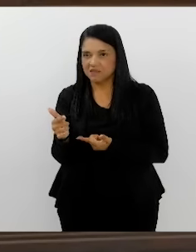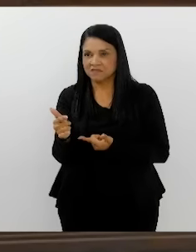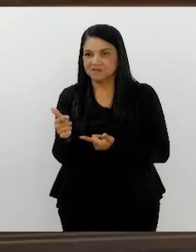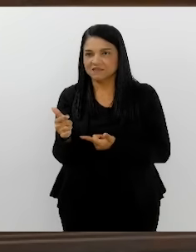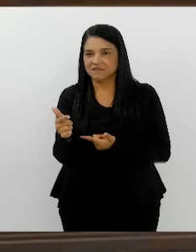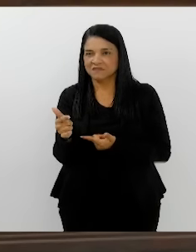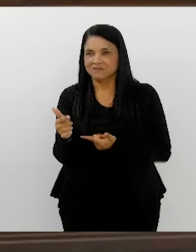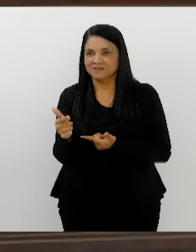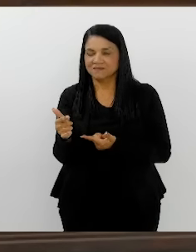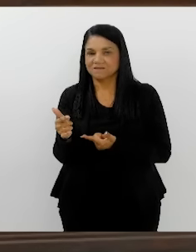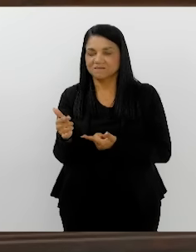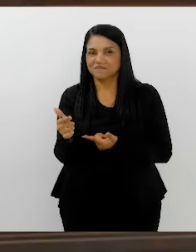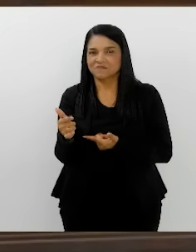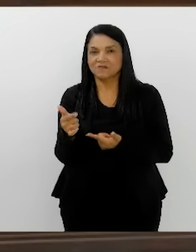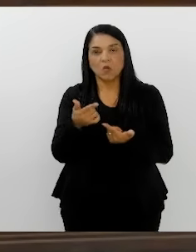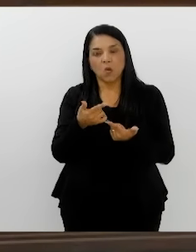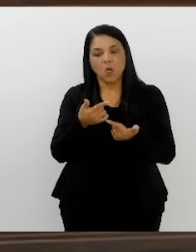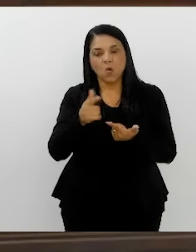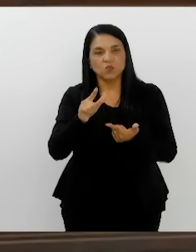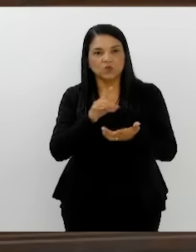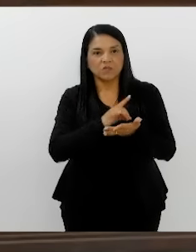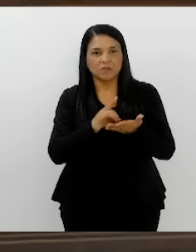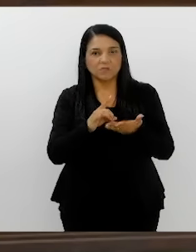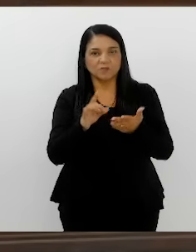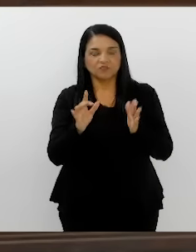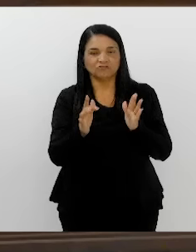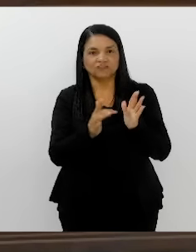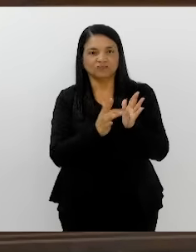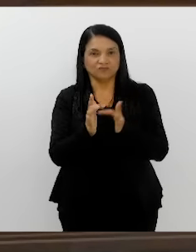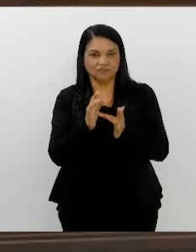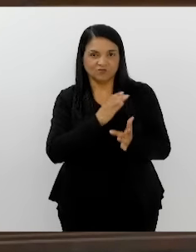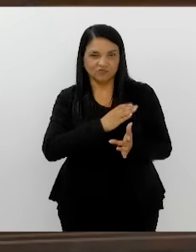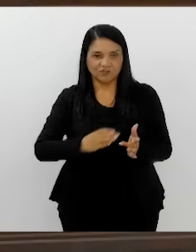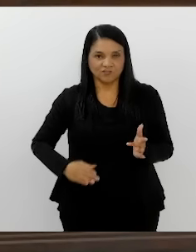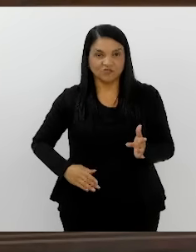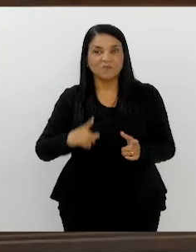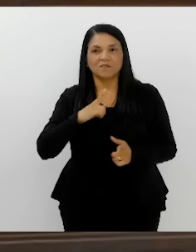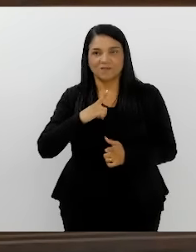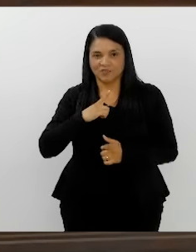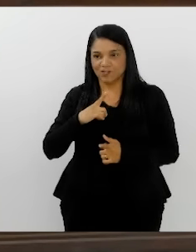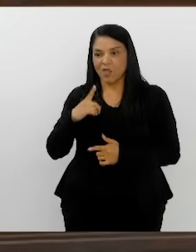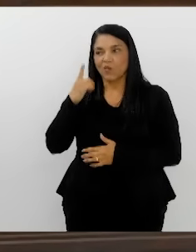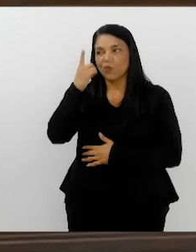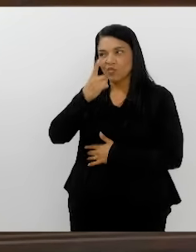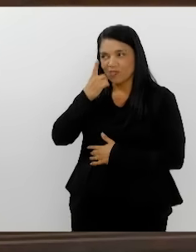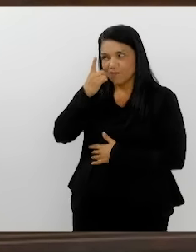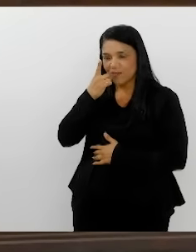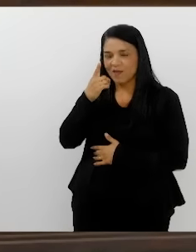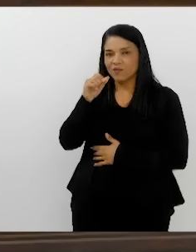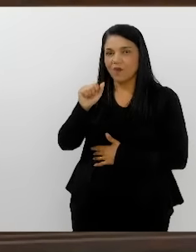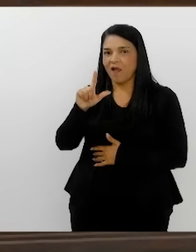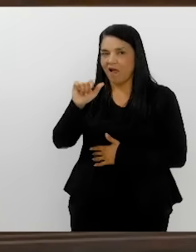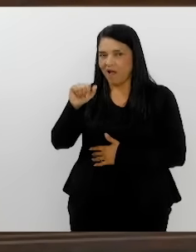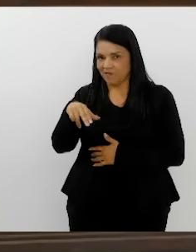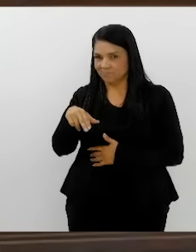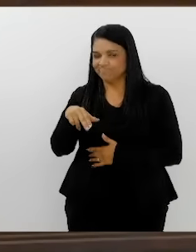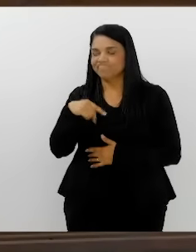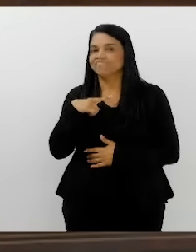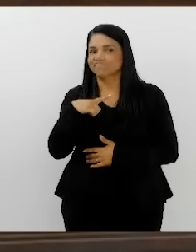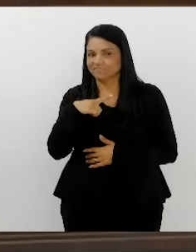esse outro inimigo de Cristo, às nossas portas, mas temos, deputado Alan, muitos inimigos que querem